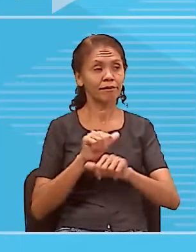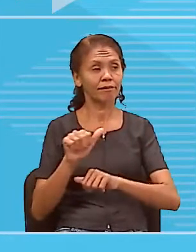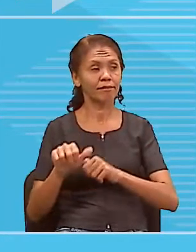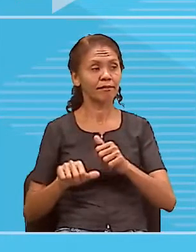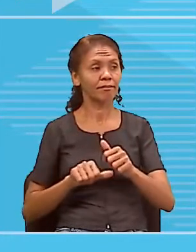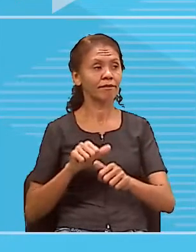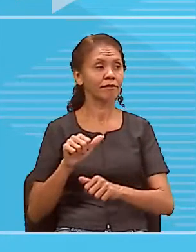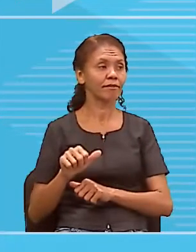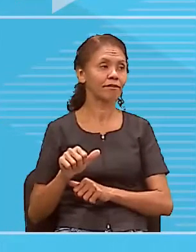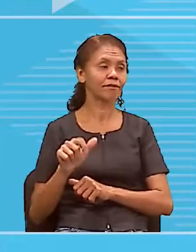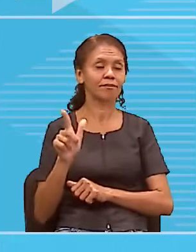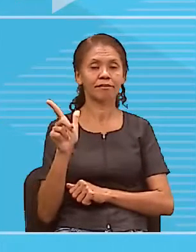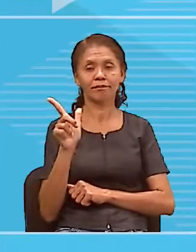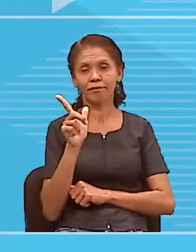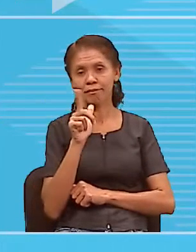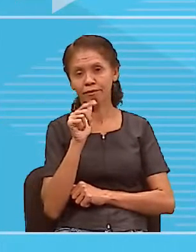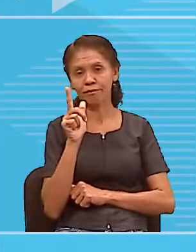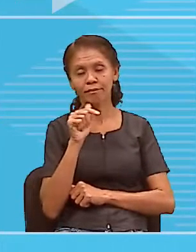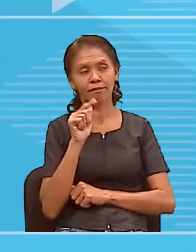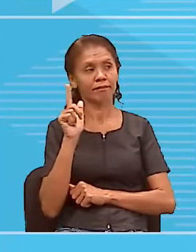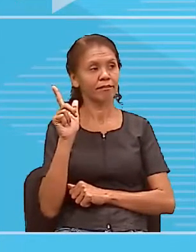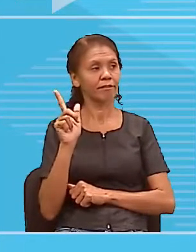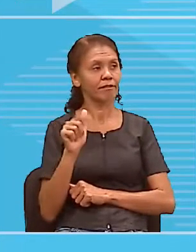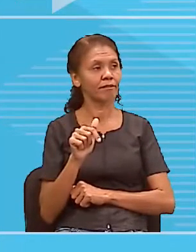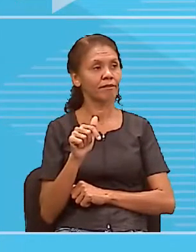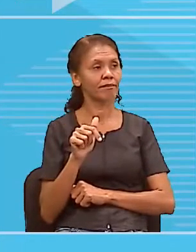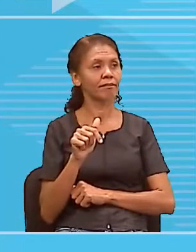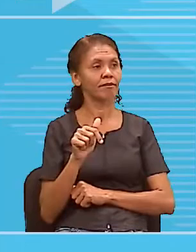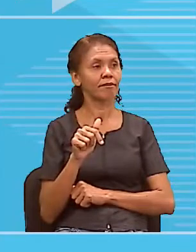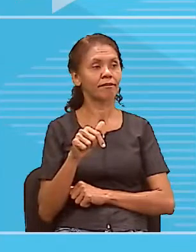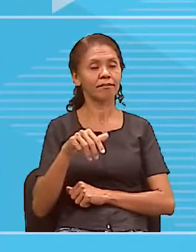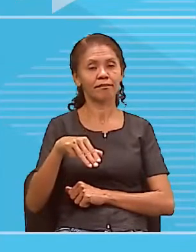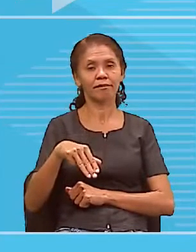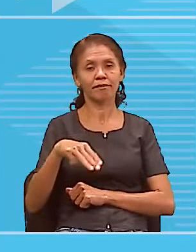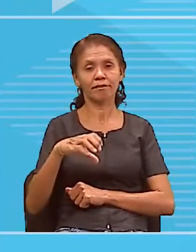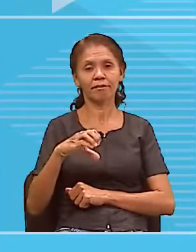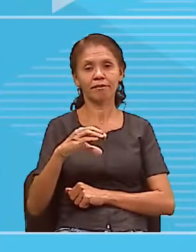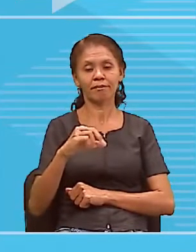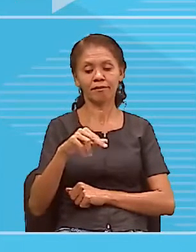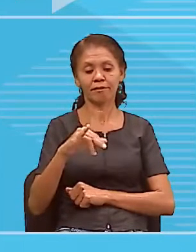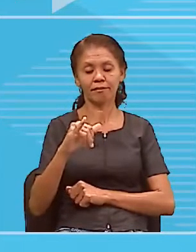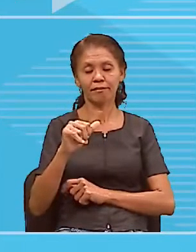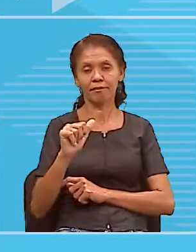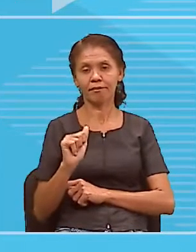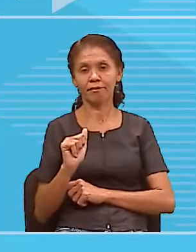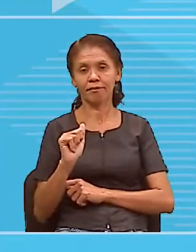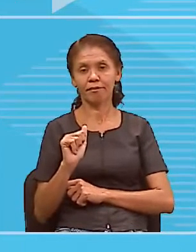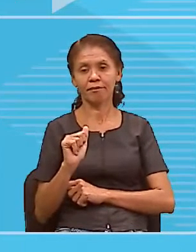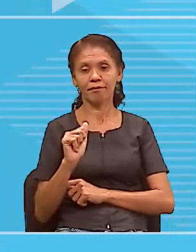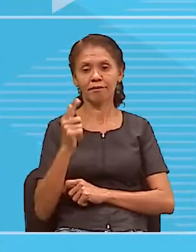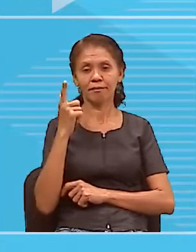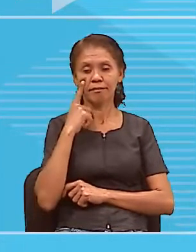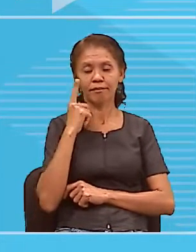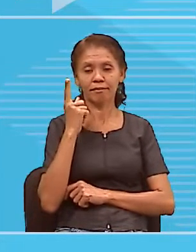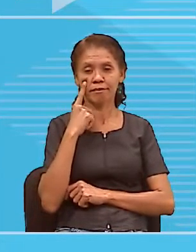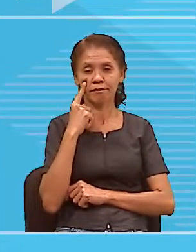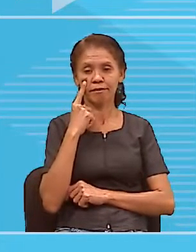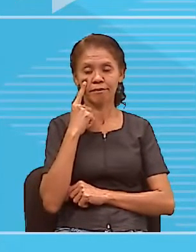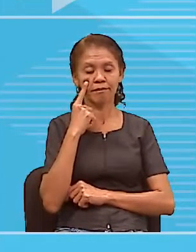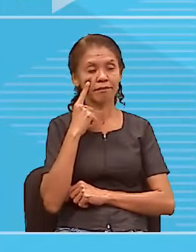certo Então veja como a interferência ela ocorre apenas em ondas de mesma